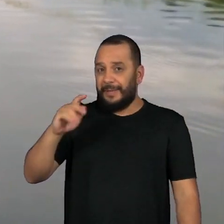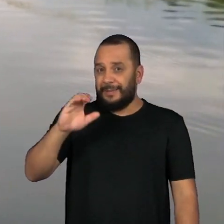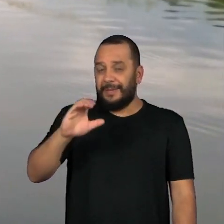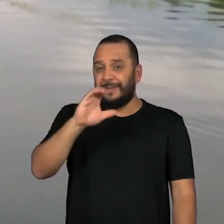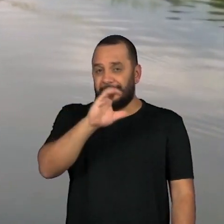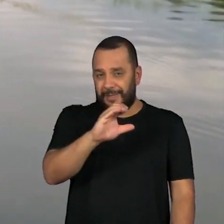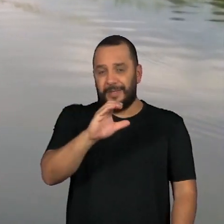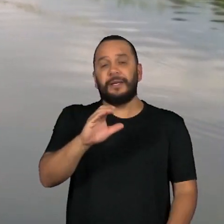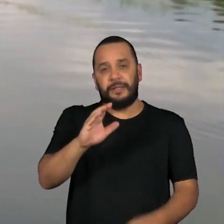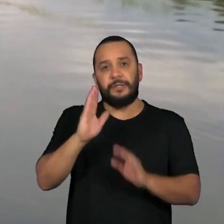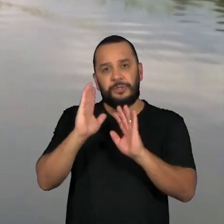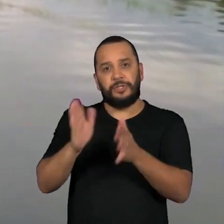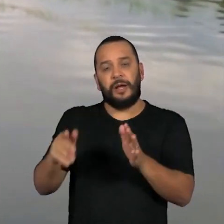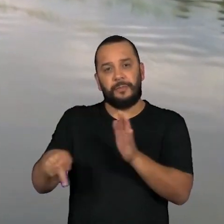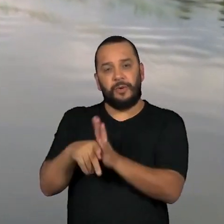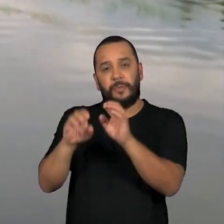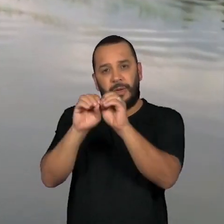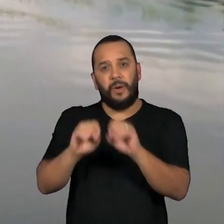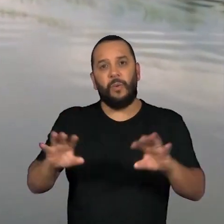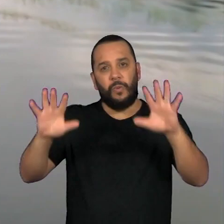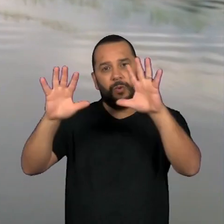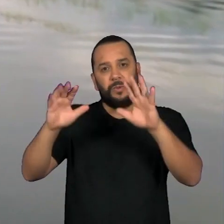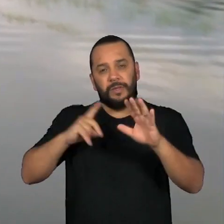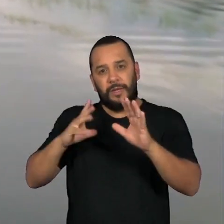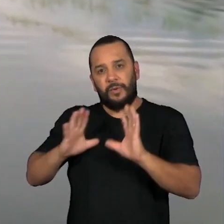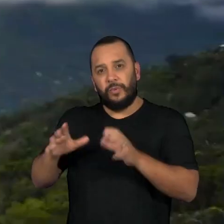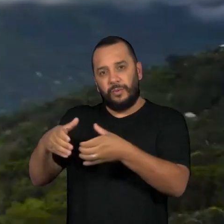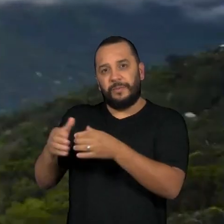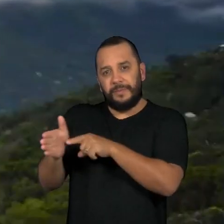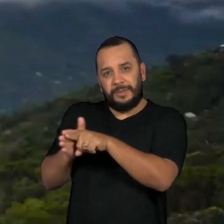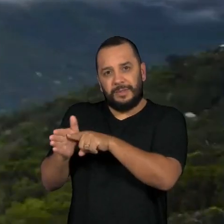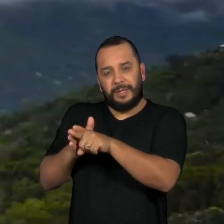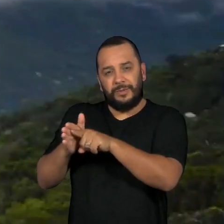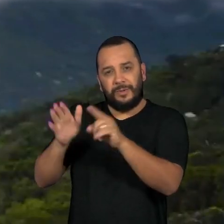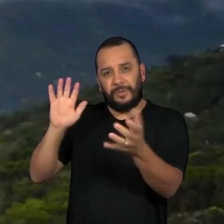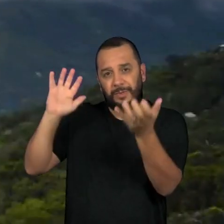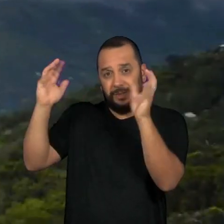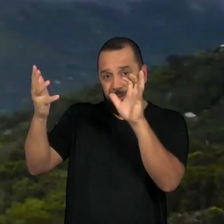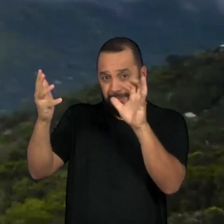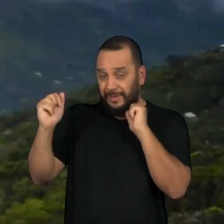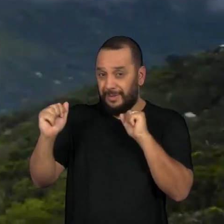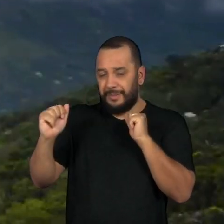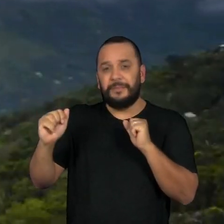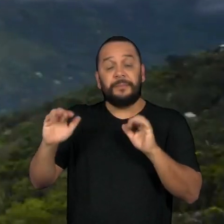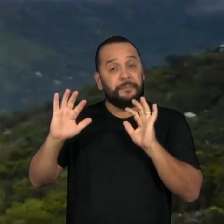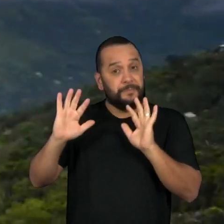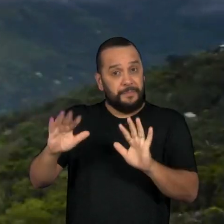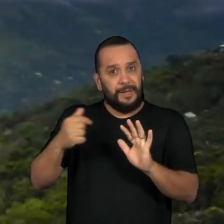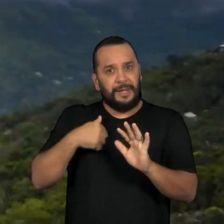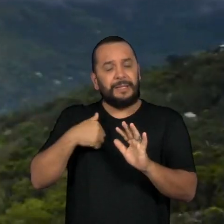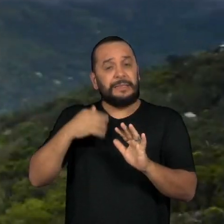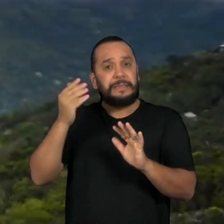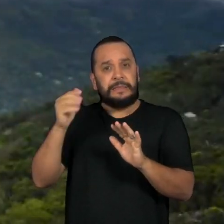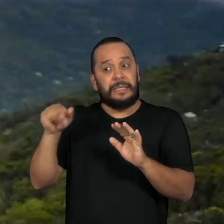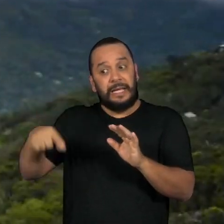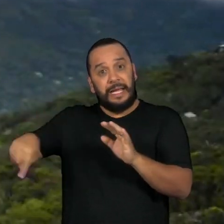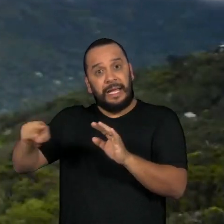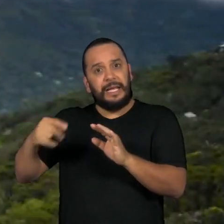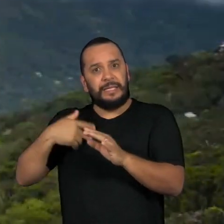painel internacional da ONU que reúne os pesquisadores do clima. Mas a projeção com esse modelo é